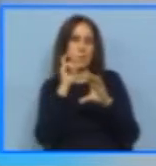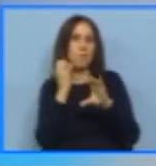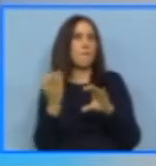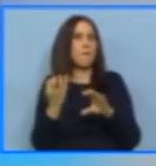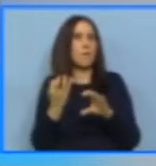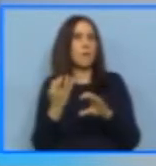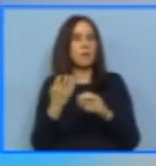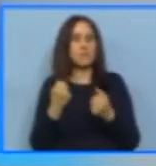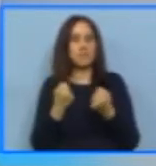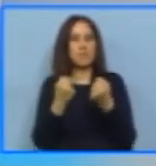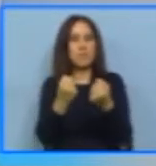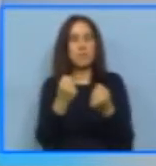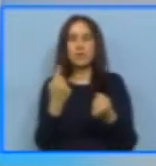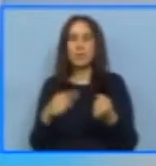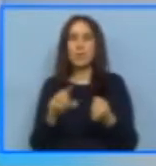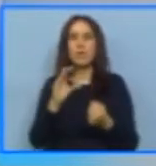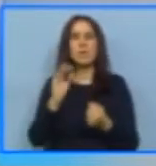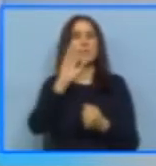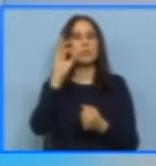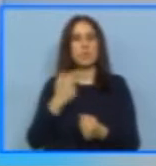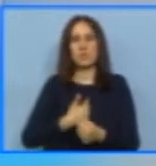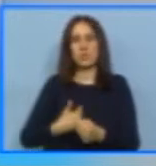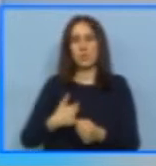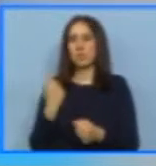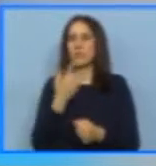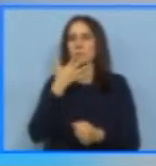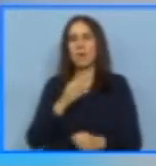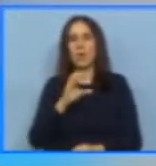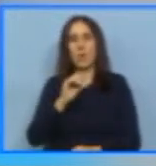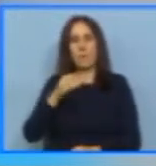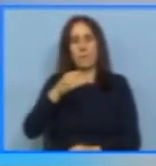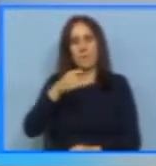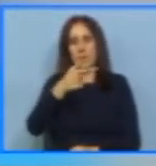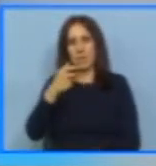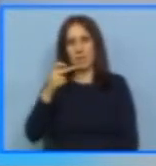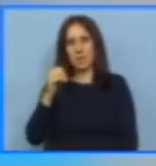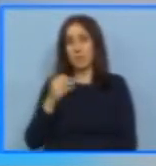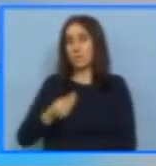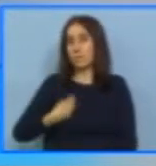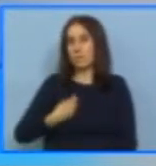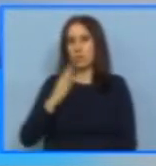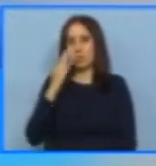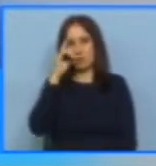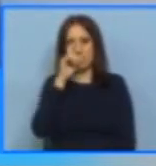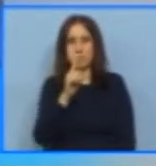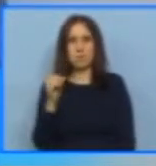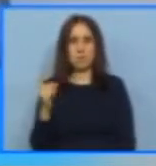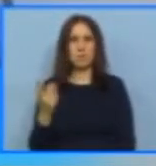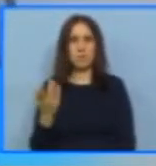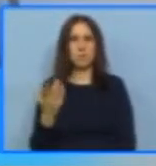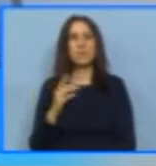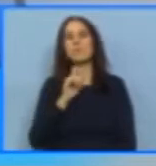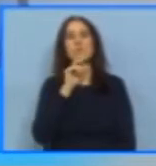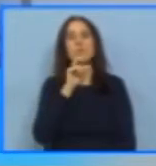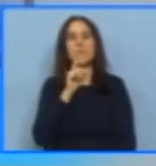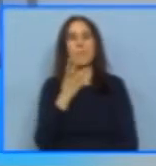também são 10% só os cristãos e são todos coptas, portanto, havia uma grande preocupação sobre, como sabemos, destas possibilidades de